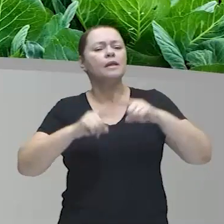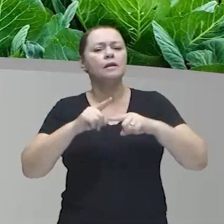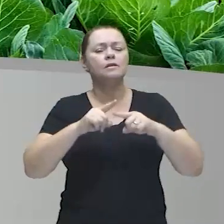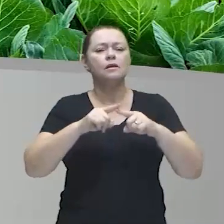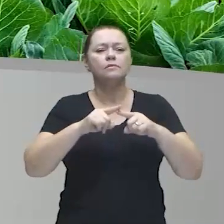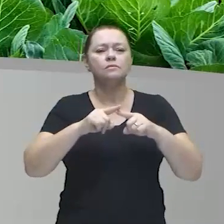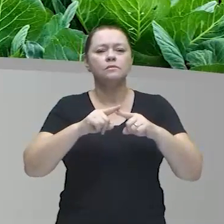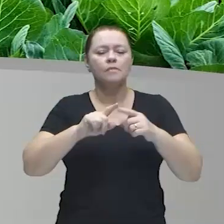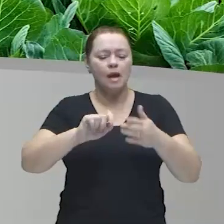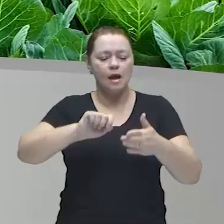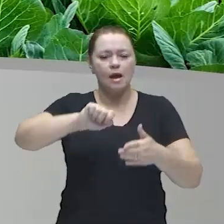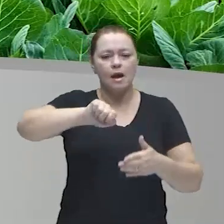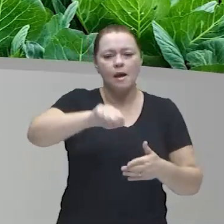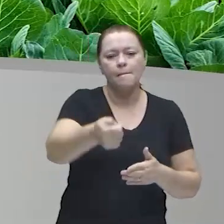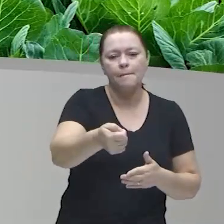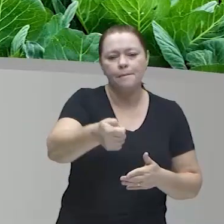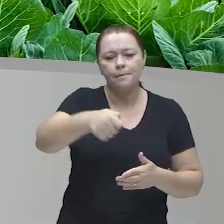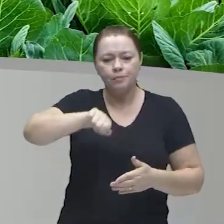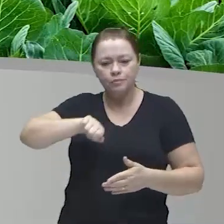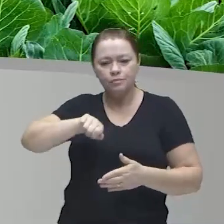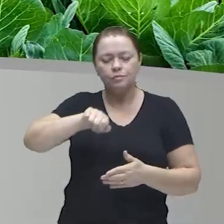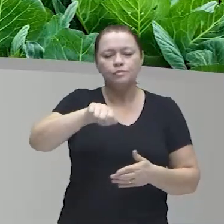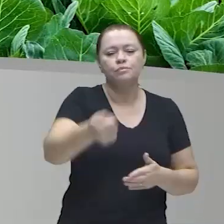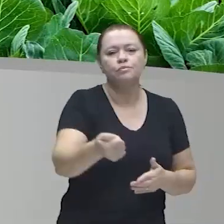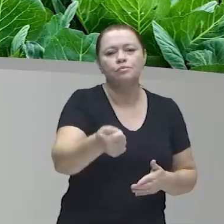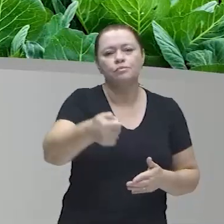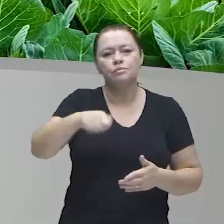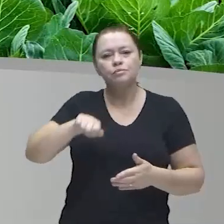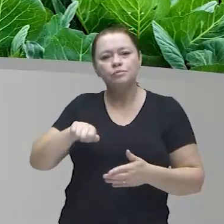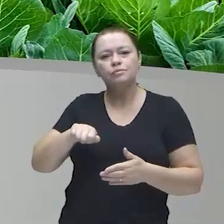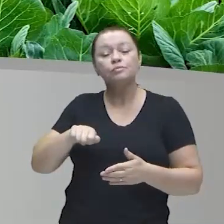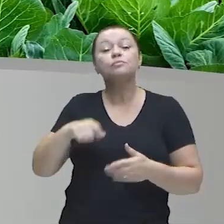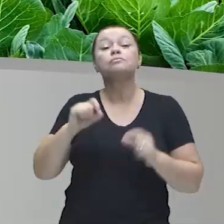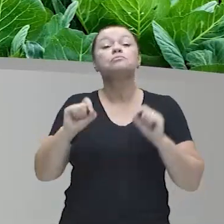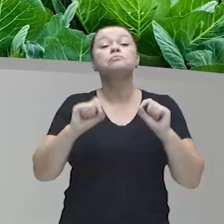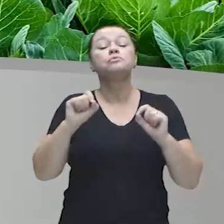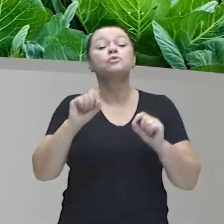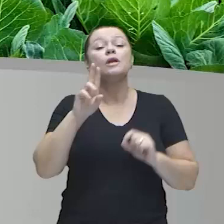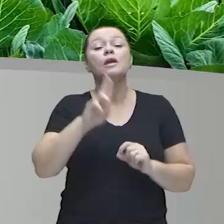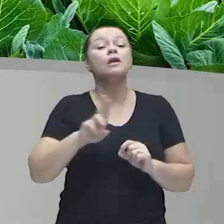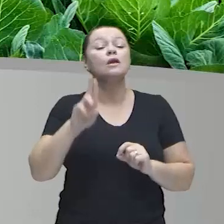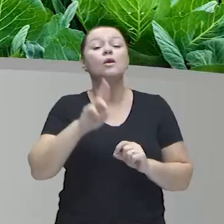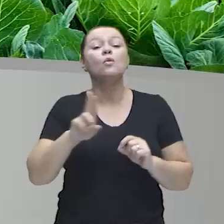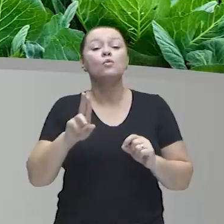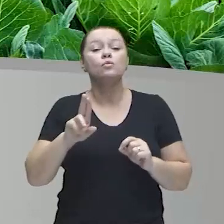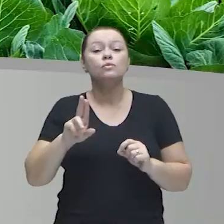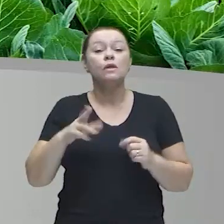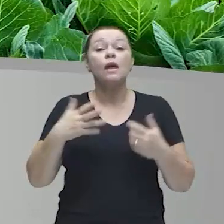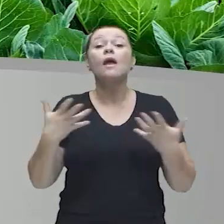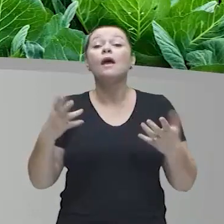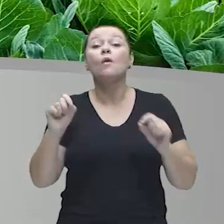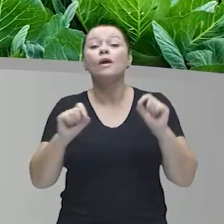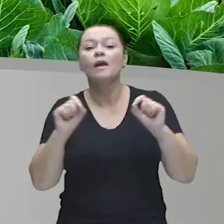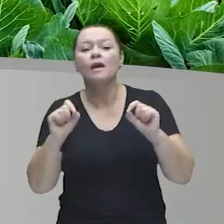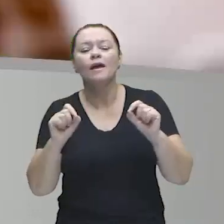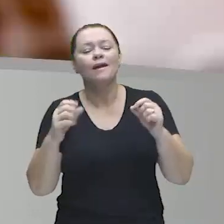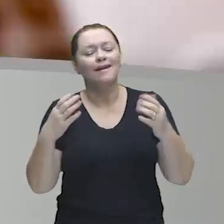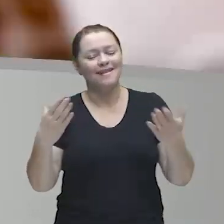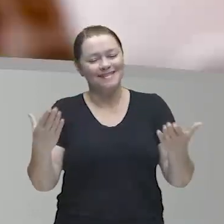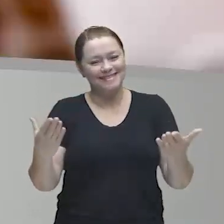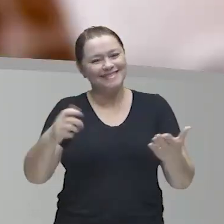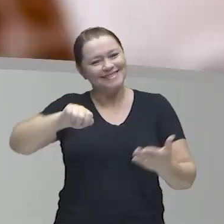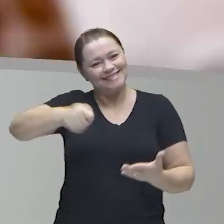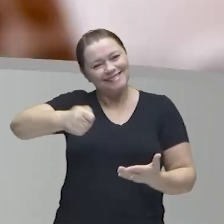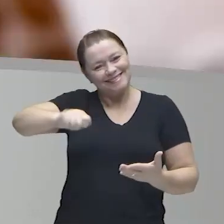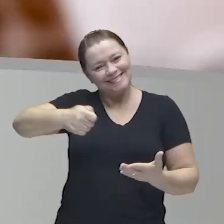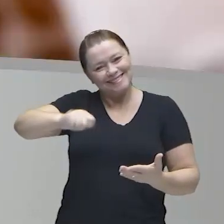uma fechadura. Muito fácil. O que eu utilizo para abrir e fechar uma fechadura? É a chave.